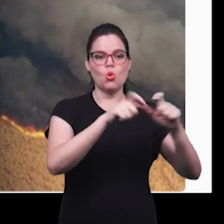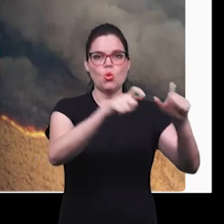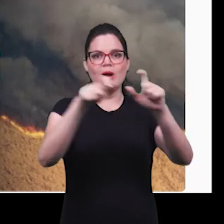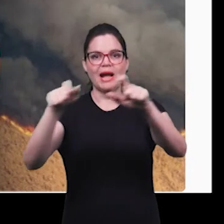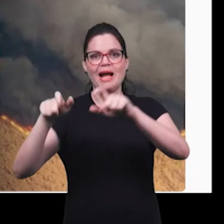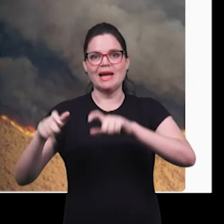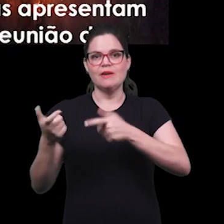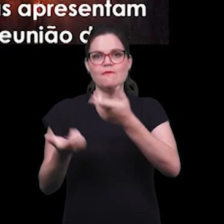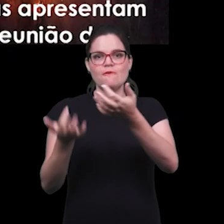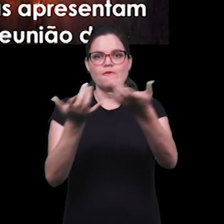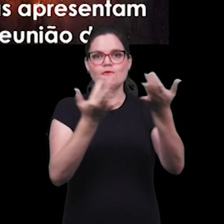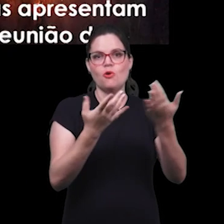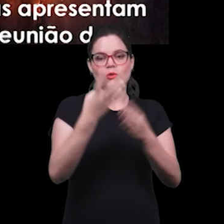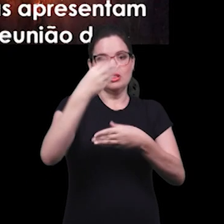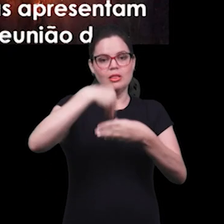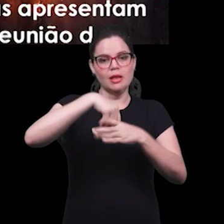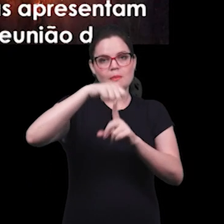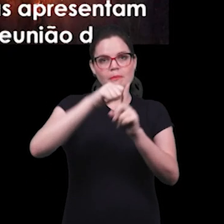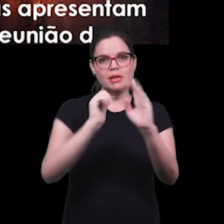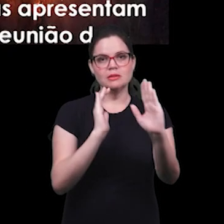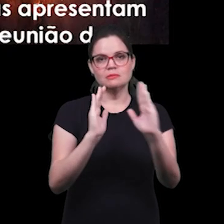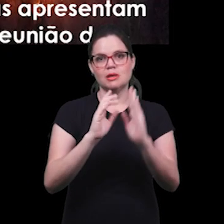Pode passar.